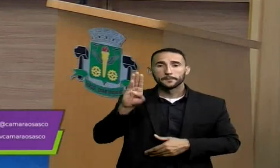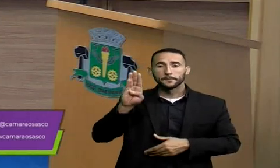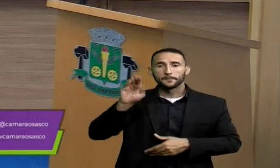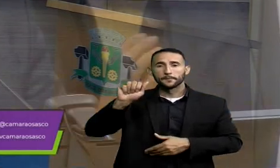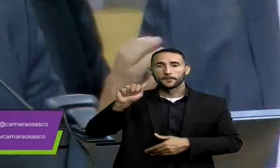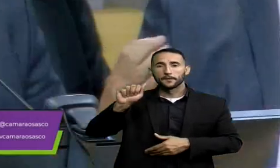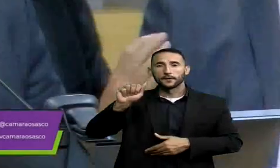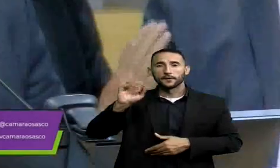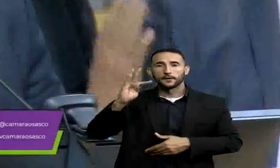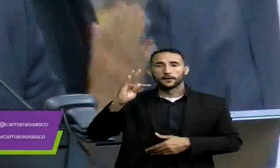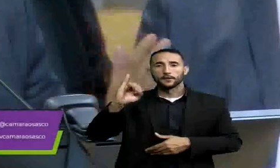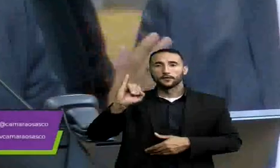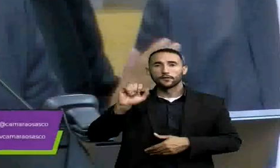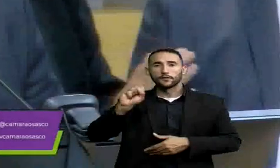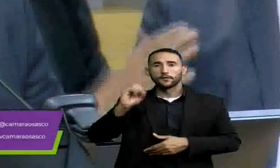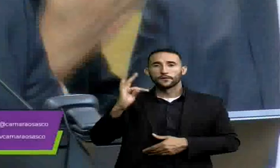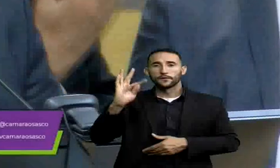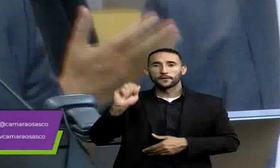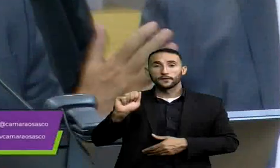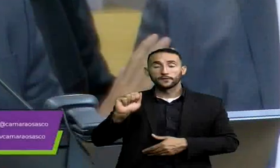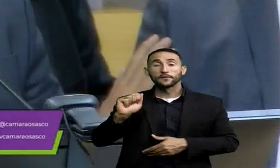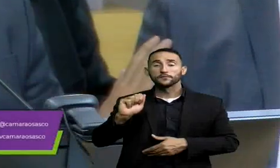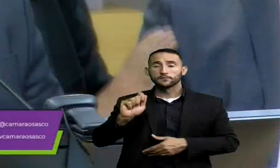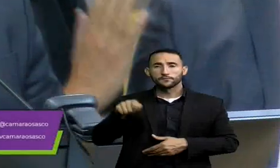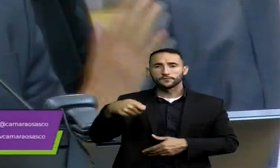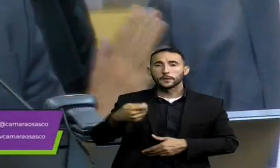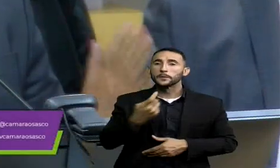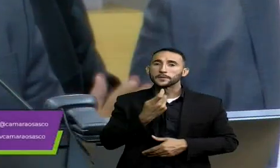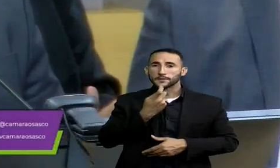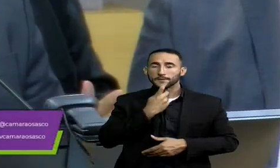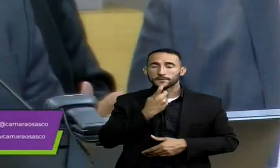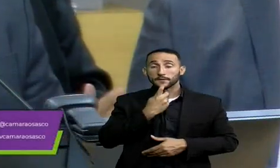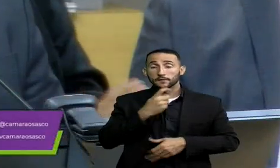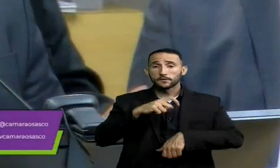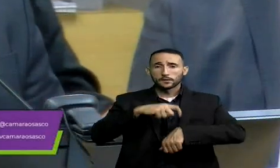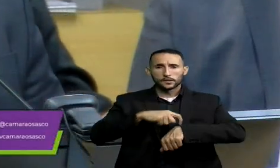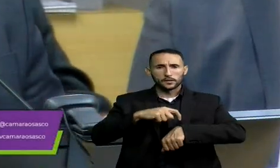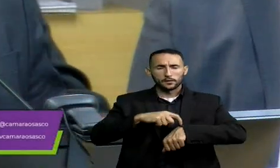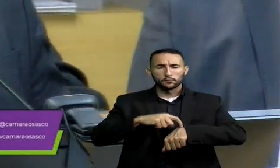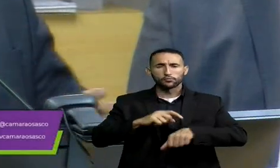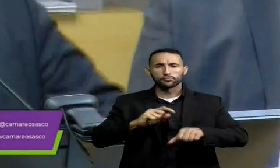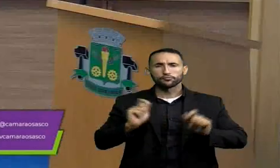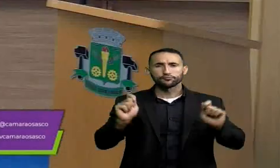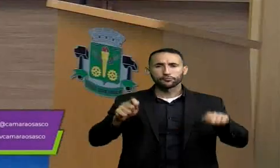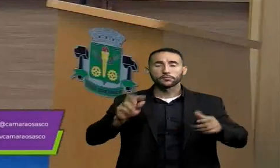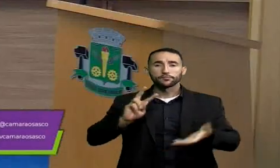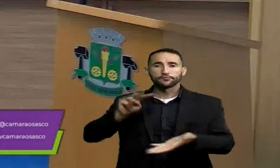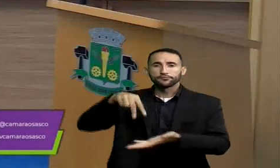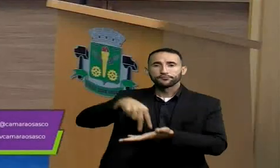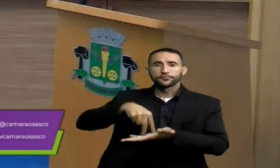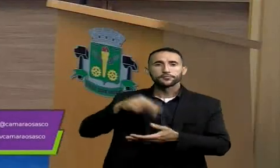comunidade fazer uso da palavra vossa excelência dispõe de 5